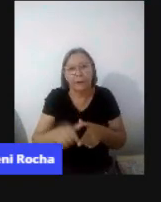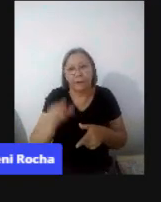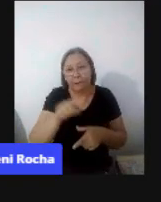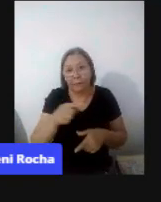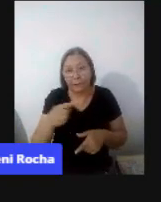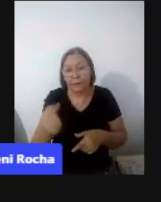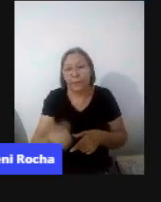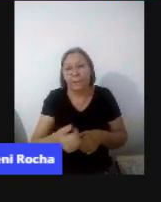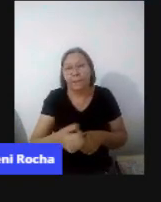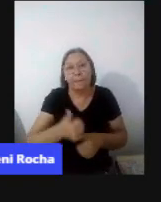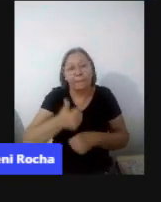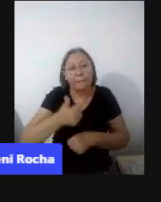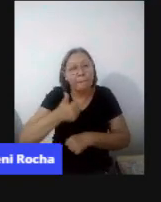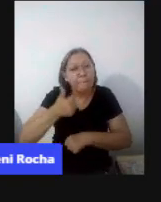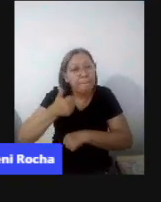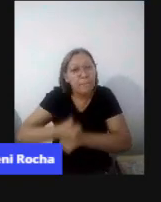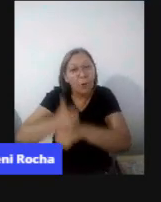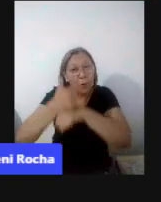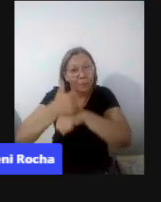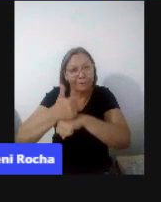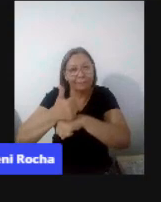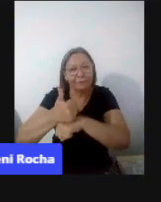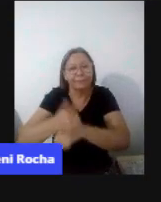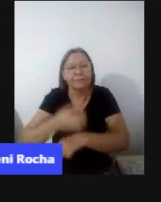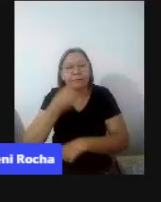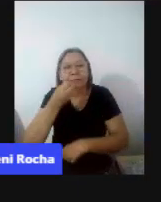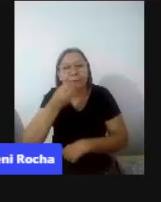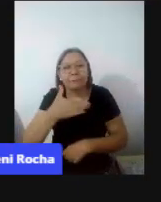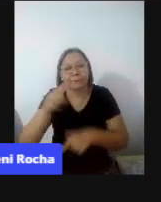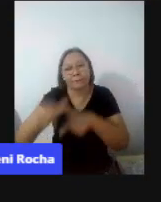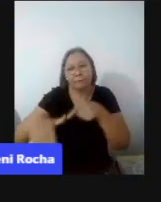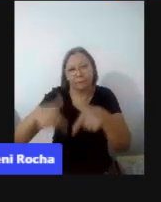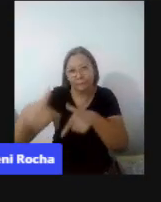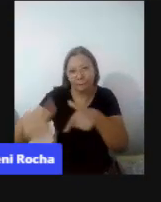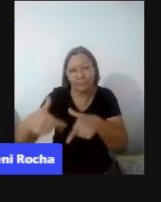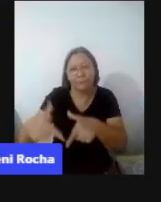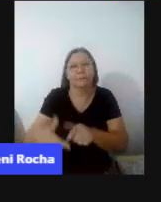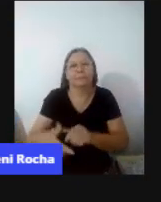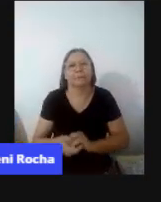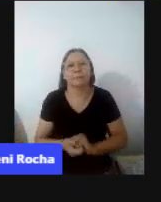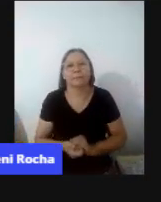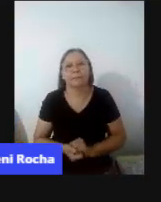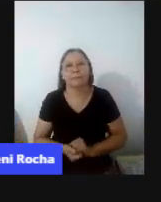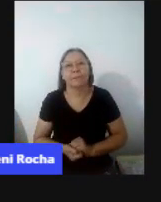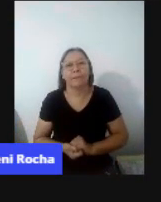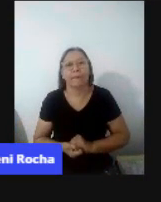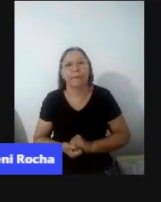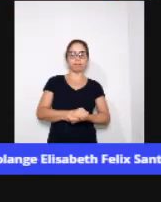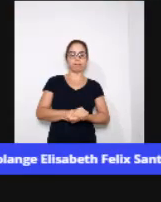seja eficiente e bom, que eu tenho certeza que é. Próximo slide.